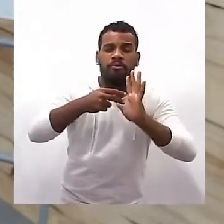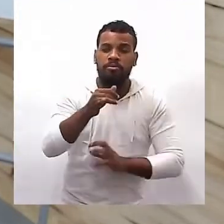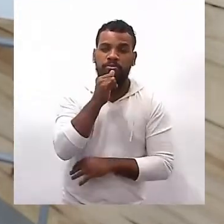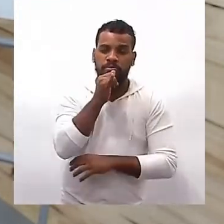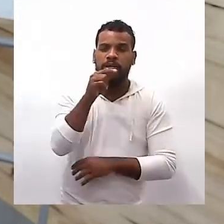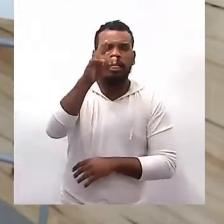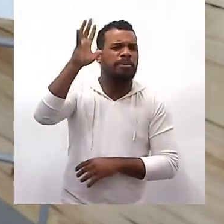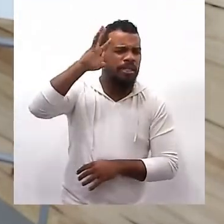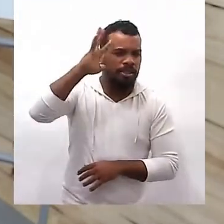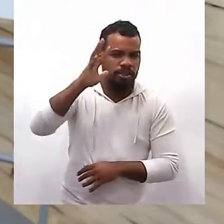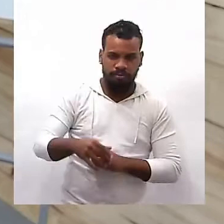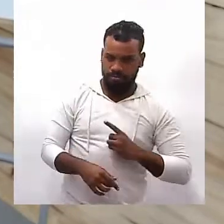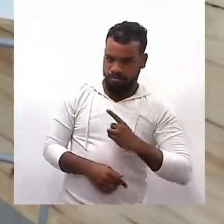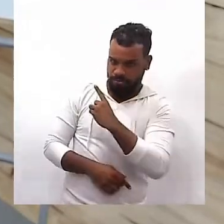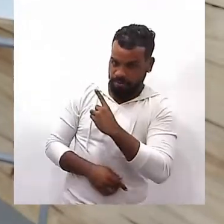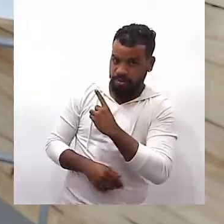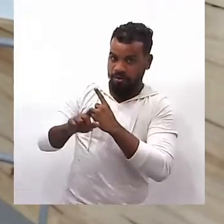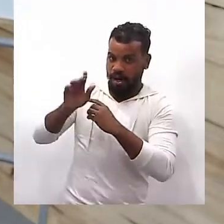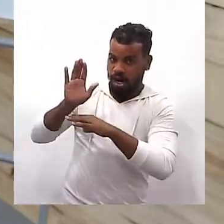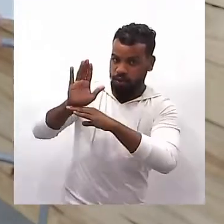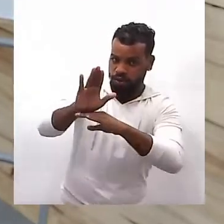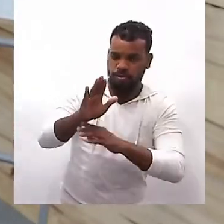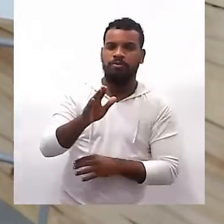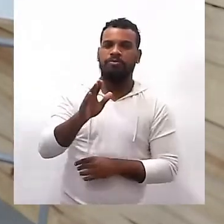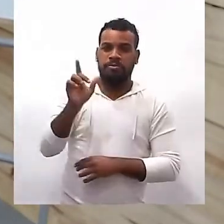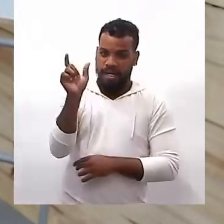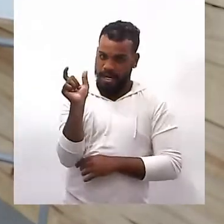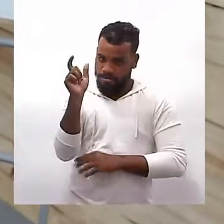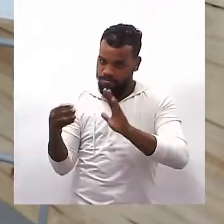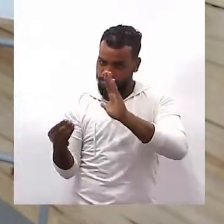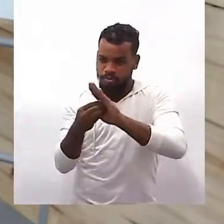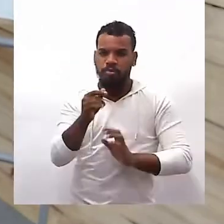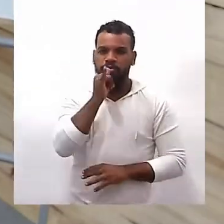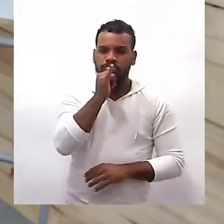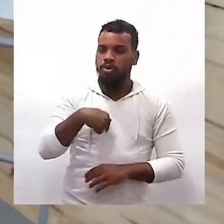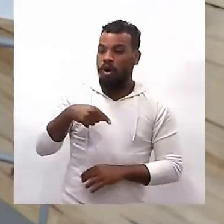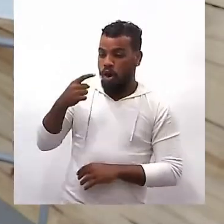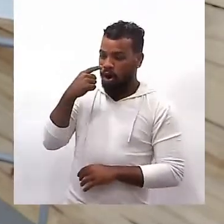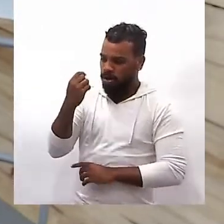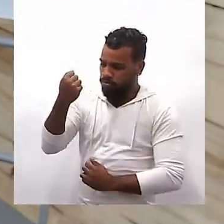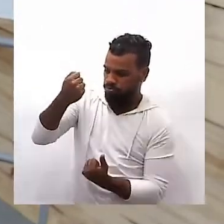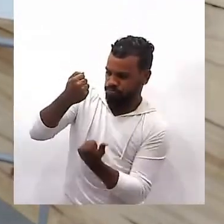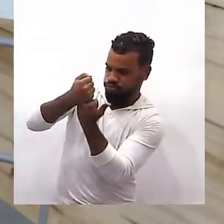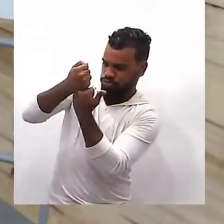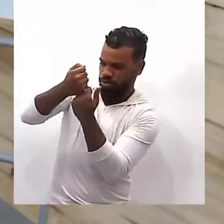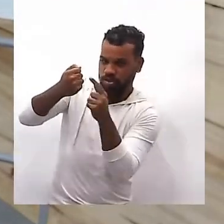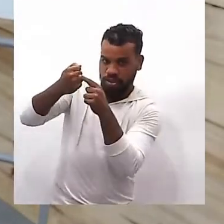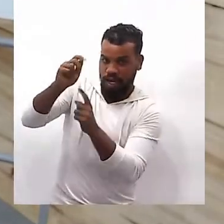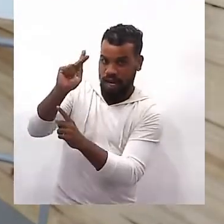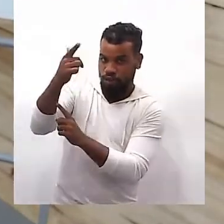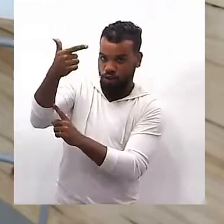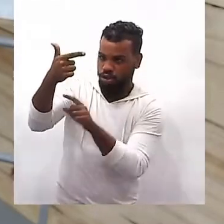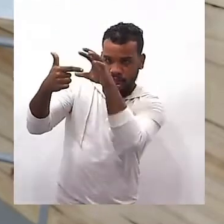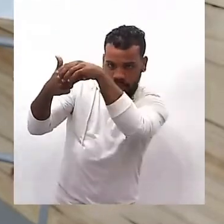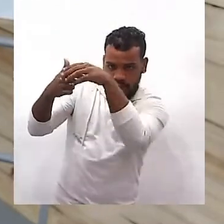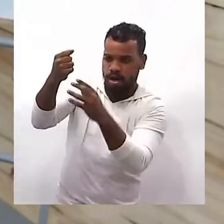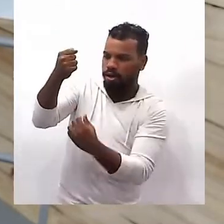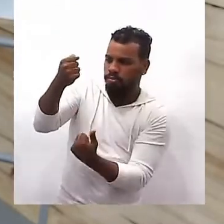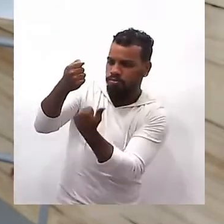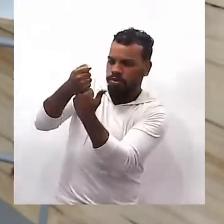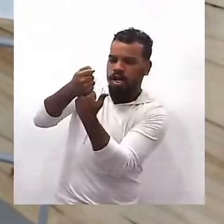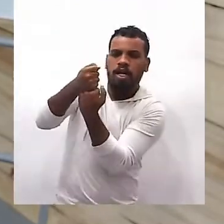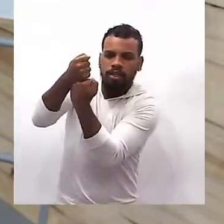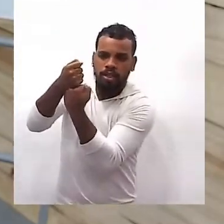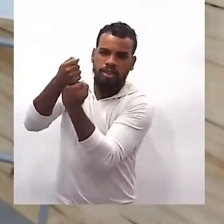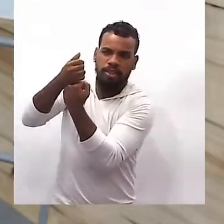imaginem que o NAD vai ajudar. Imaginem que o NAD faz assim, ó. Eu vou segurar esses hidrogênios por um tempo para que esses hidrogênios não